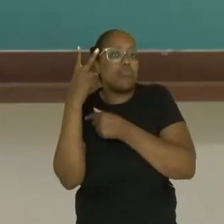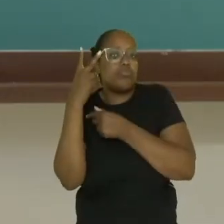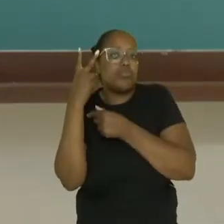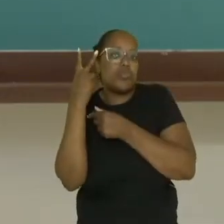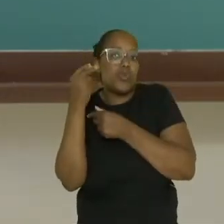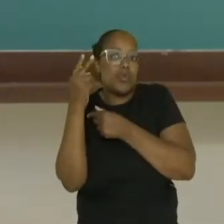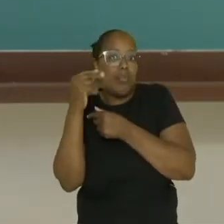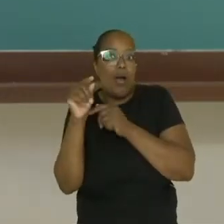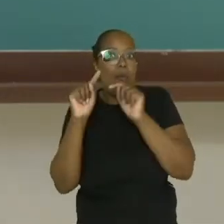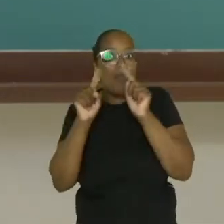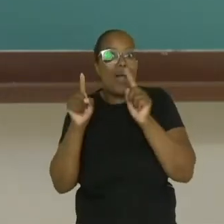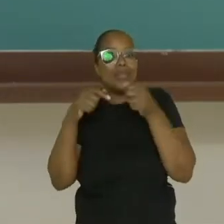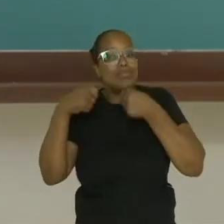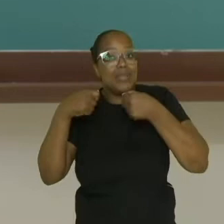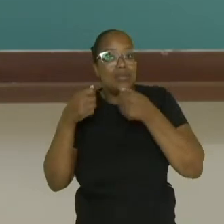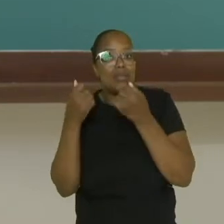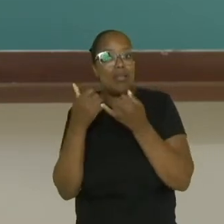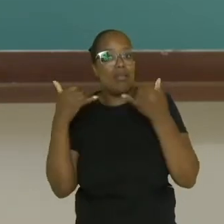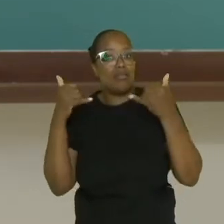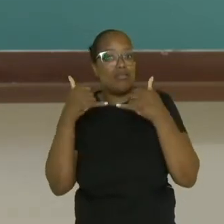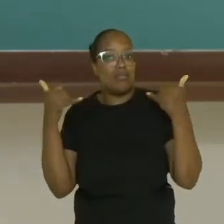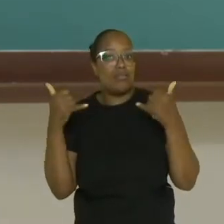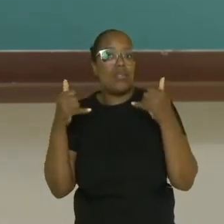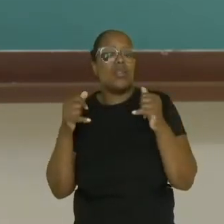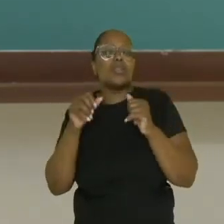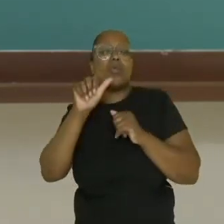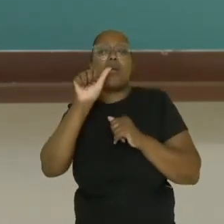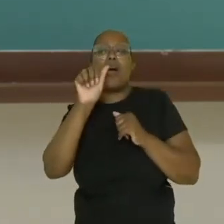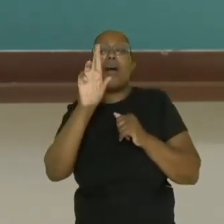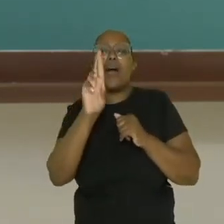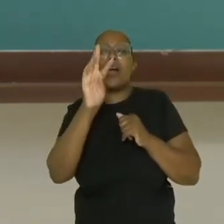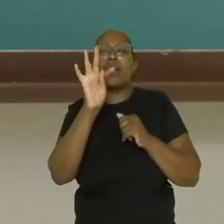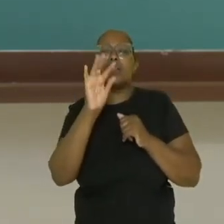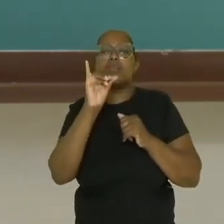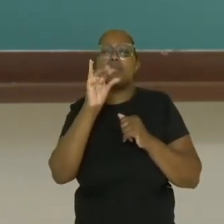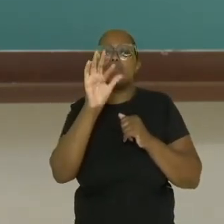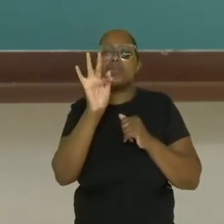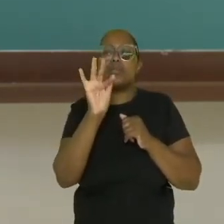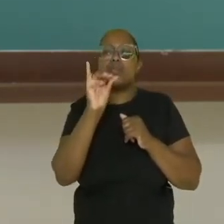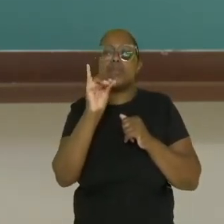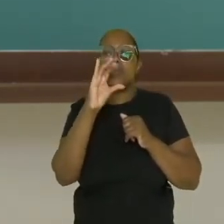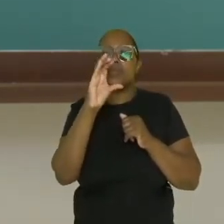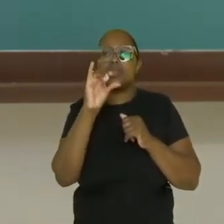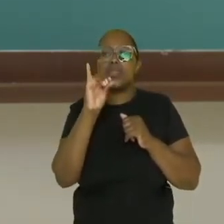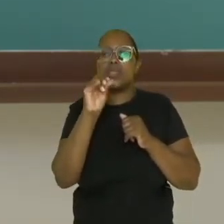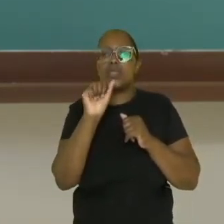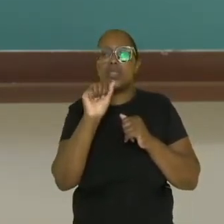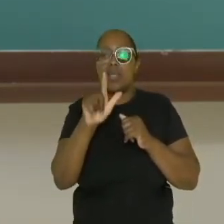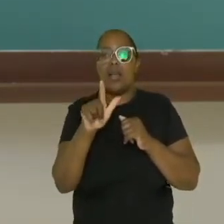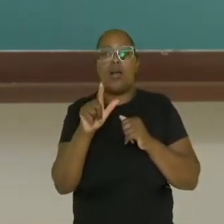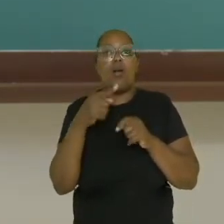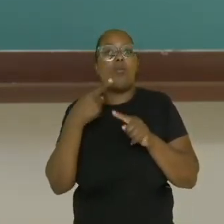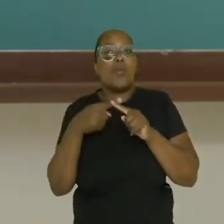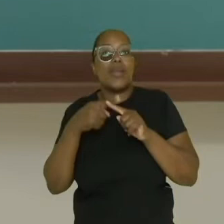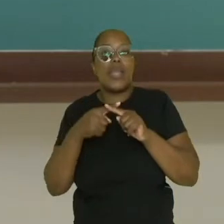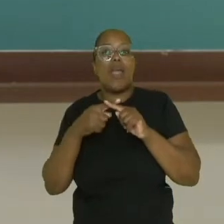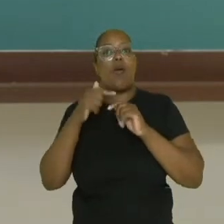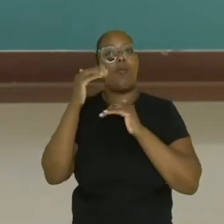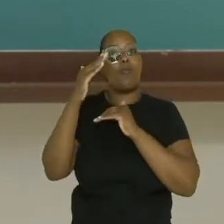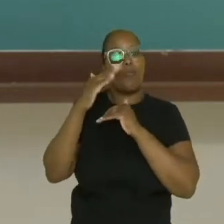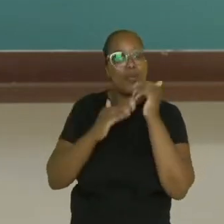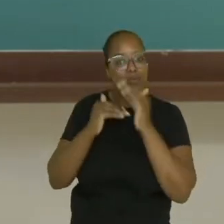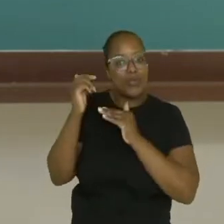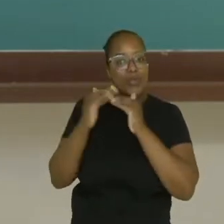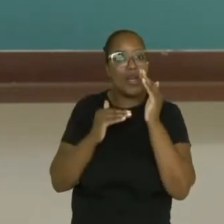veja bem, as lâmpadas são artificiais, porque é uma luz produzida pela mão do homem. É necessário